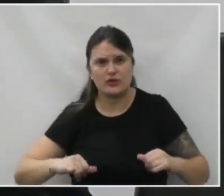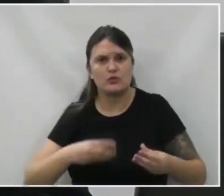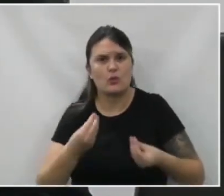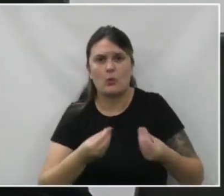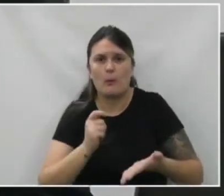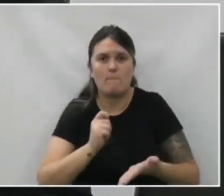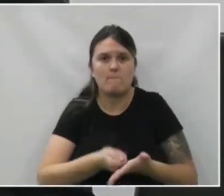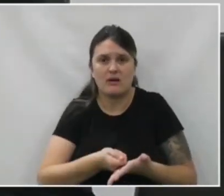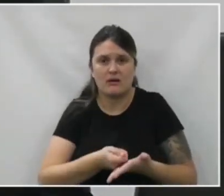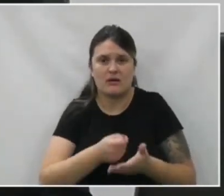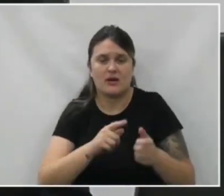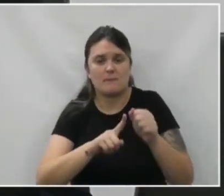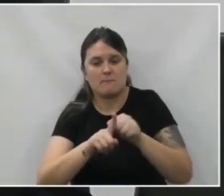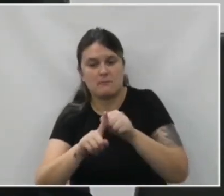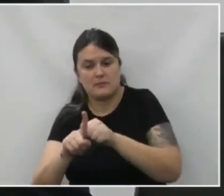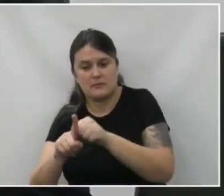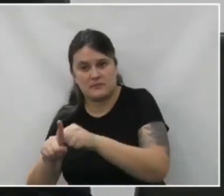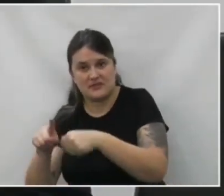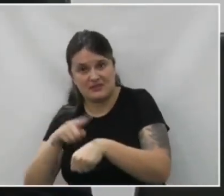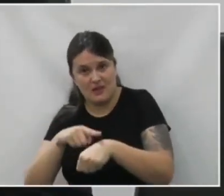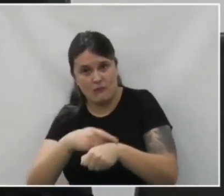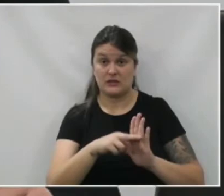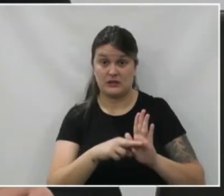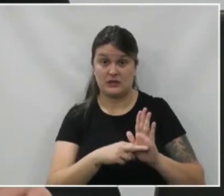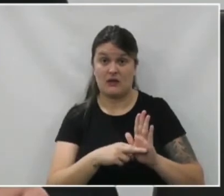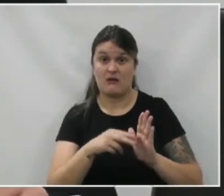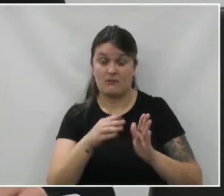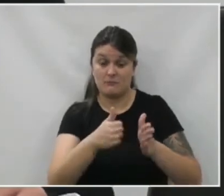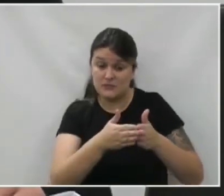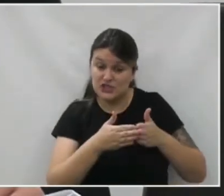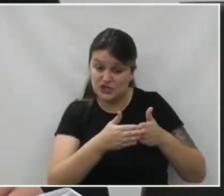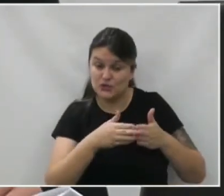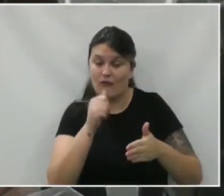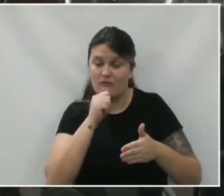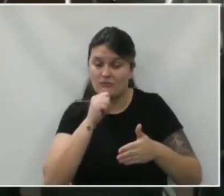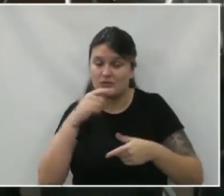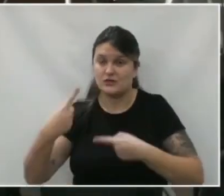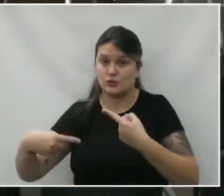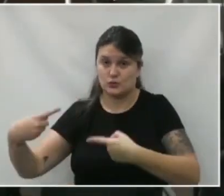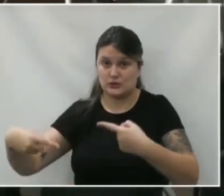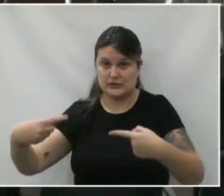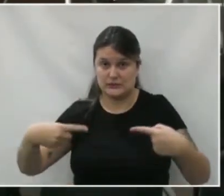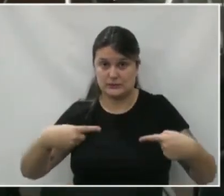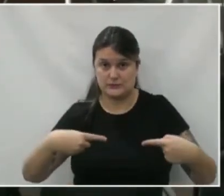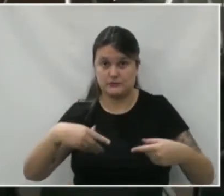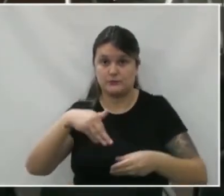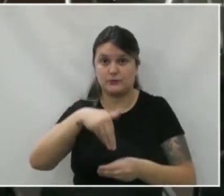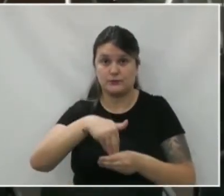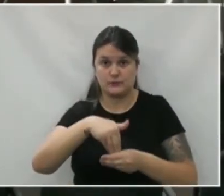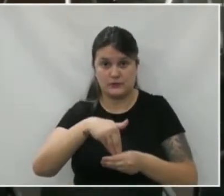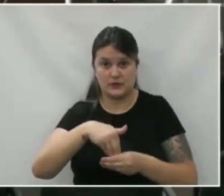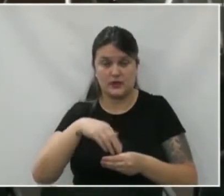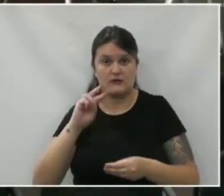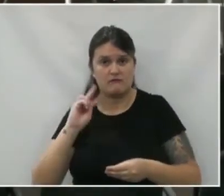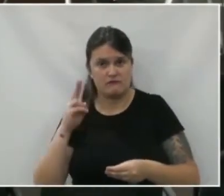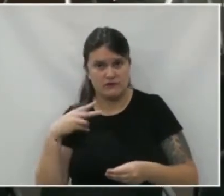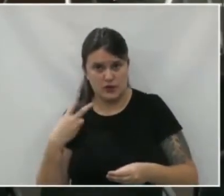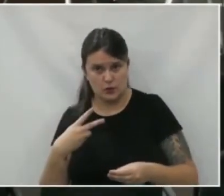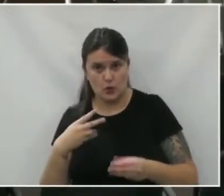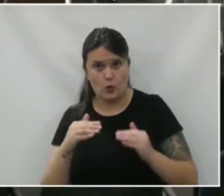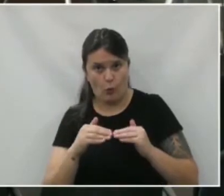de pessoas e atendimento ao público, às expensas do proprietário responsável do estabelecimento, por se tratar